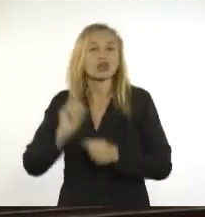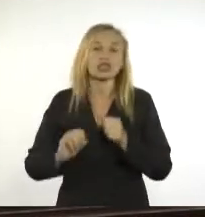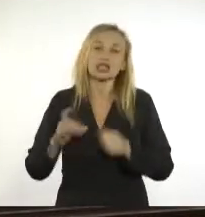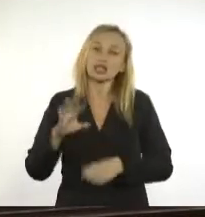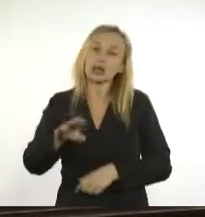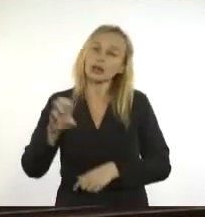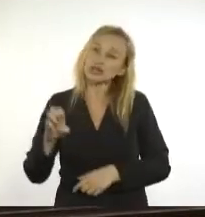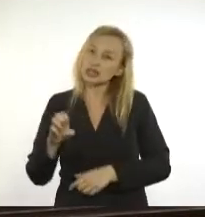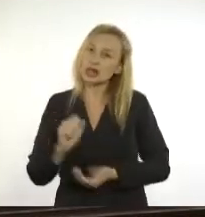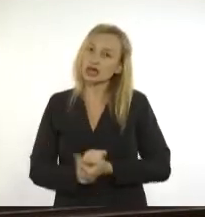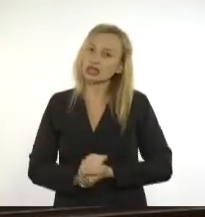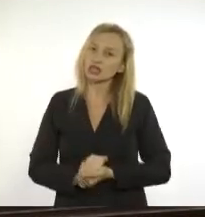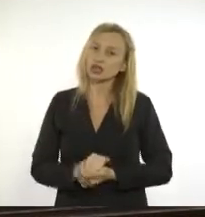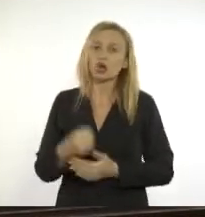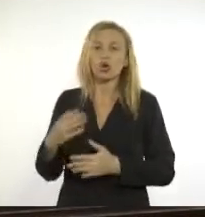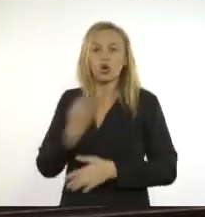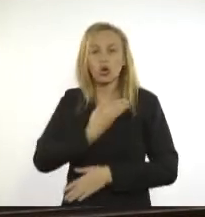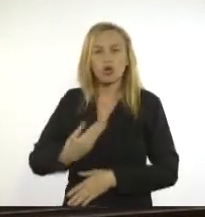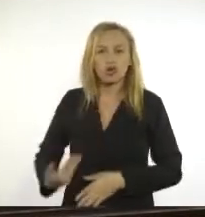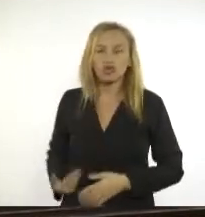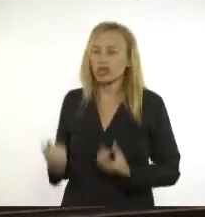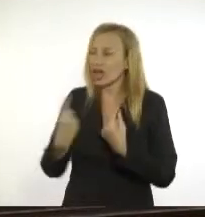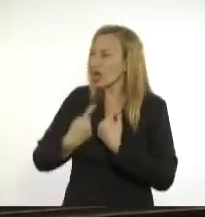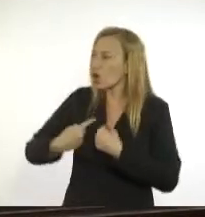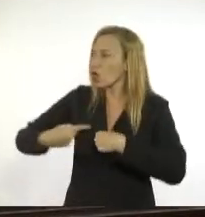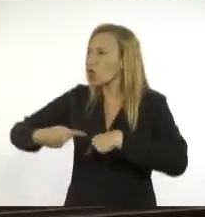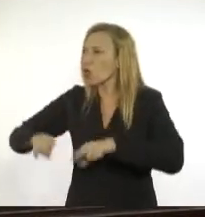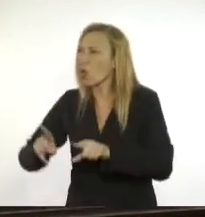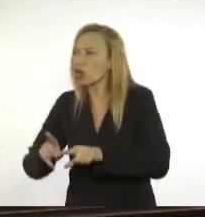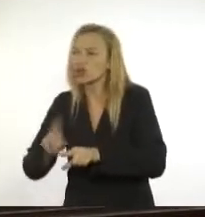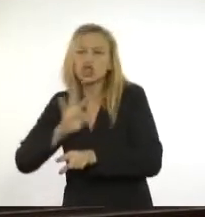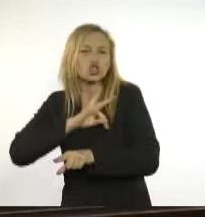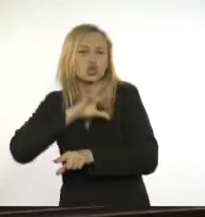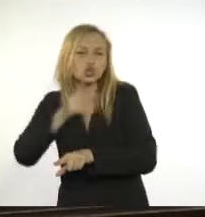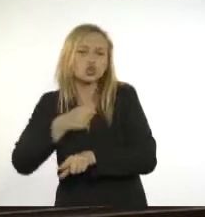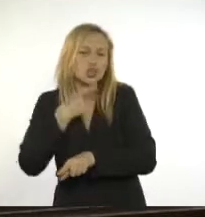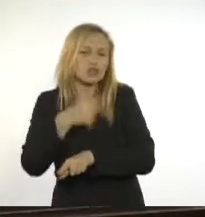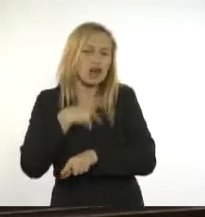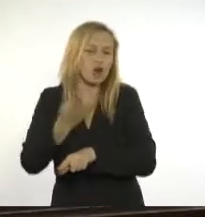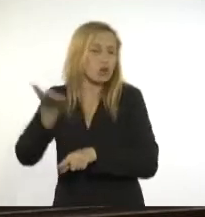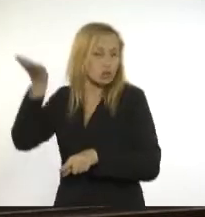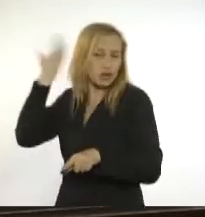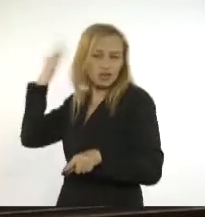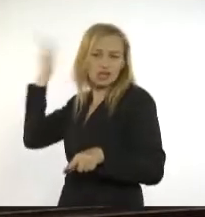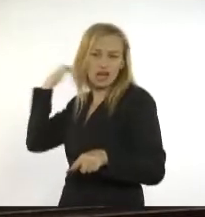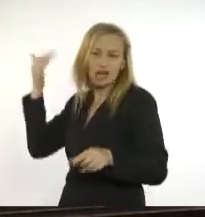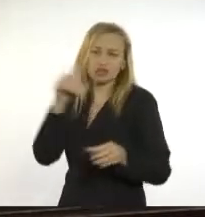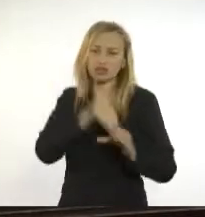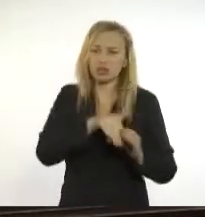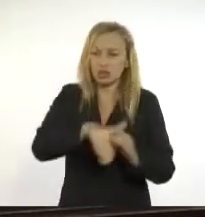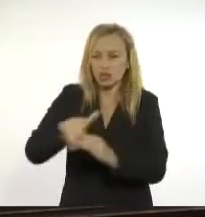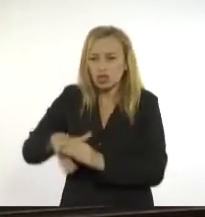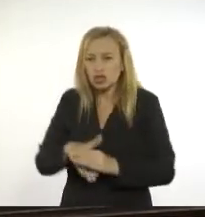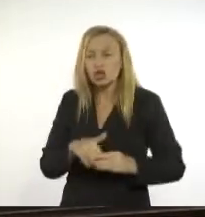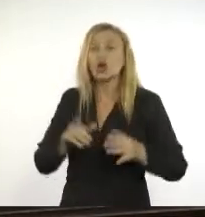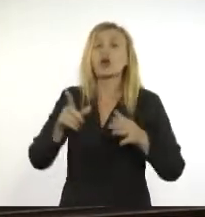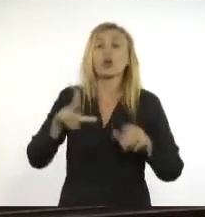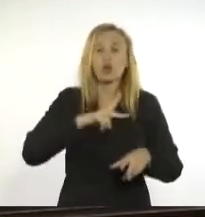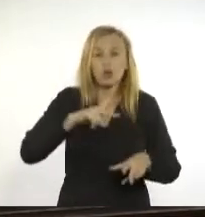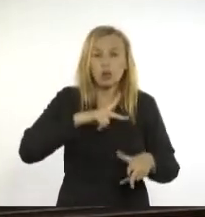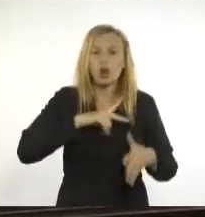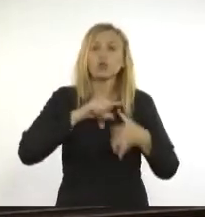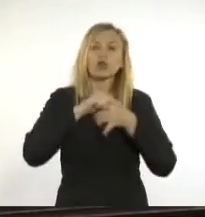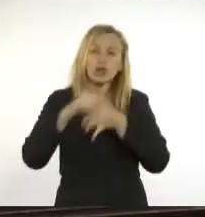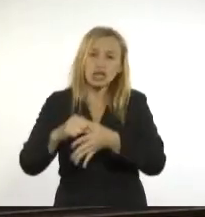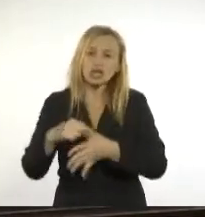Witzel contrariando suas declarações de campanha, contrariando declarações do próprio líder do governo,